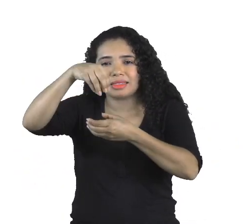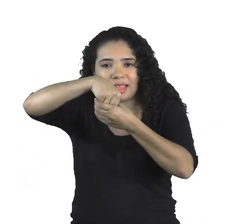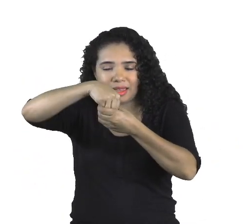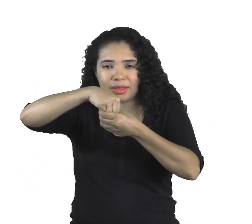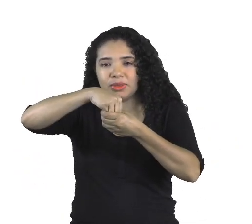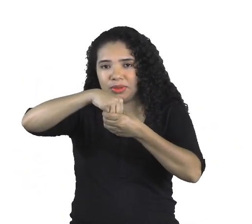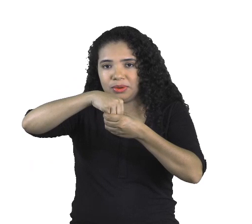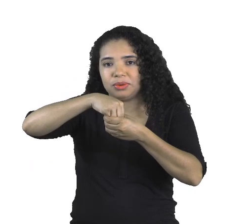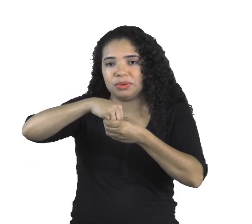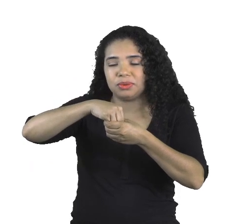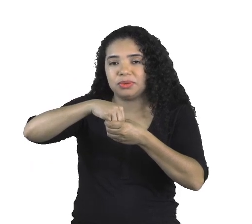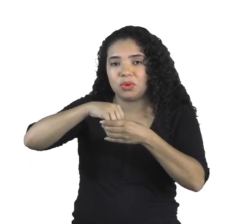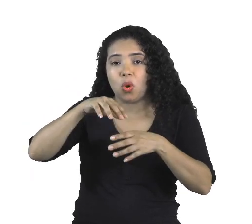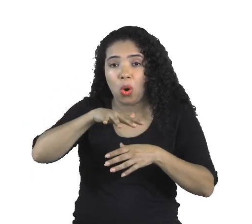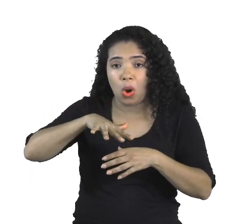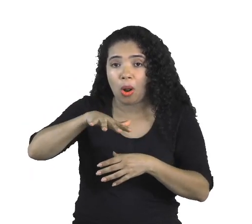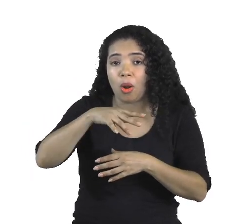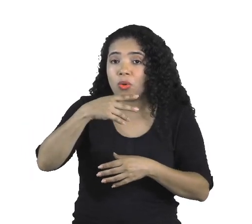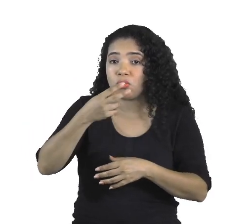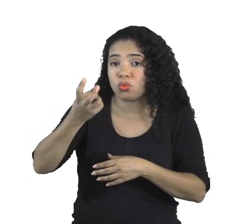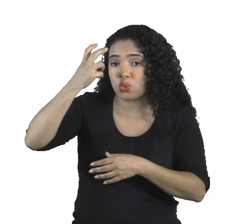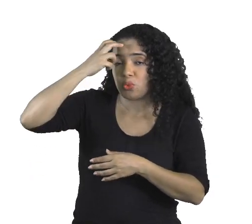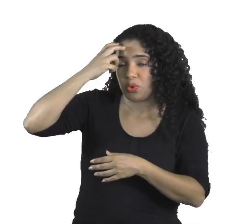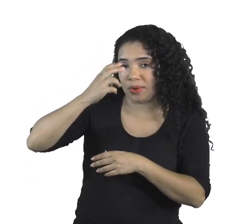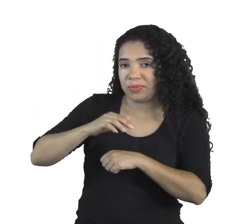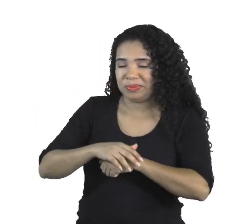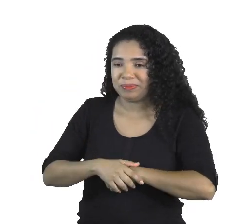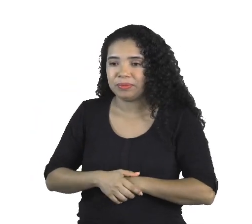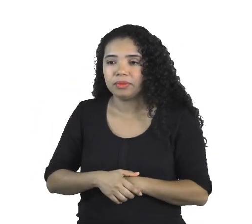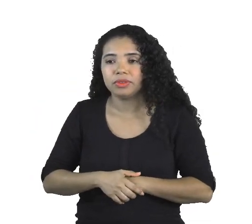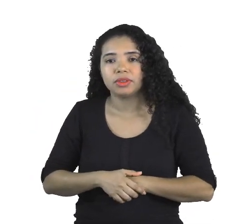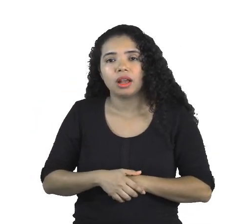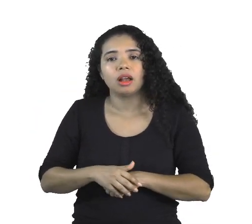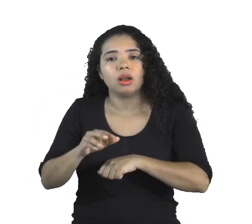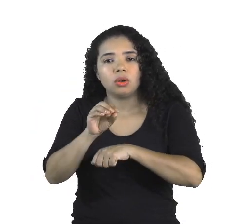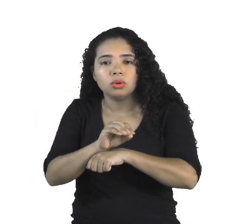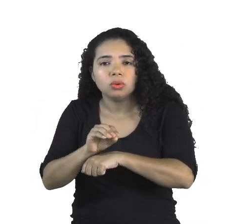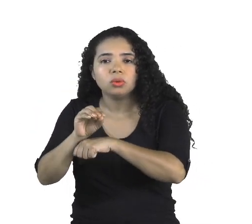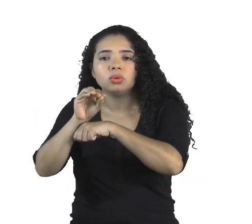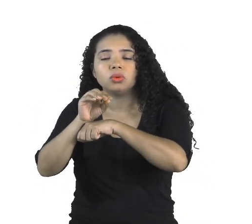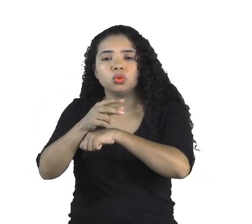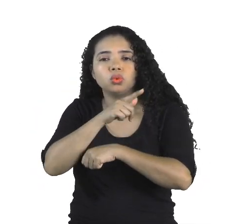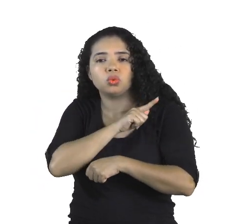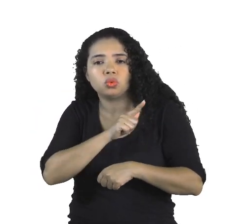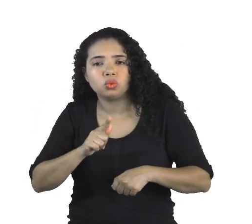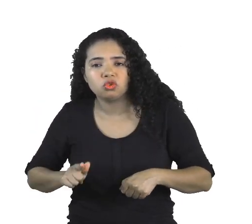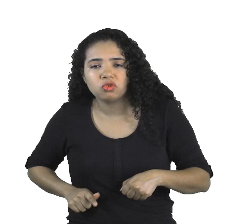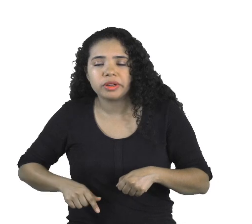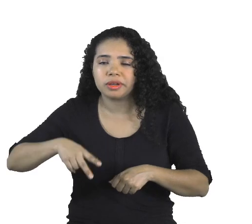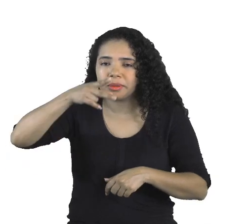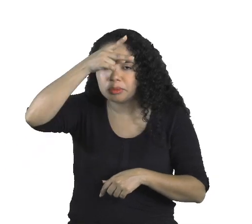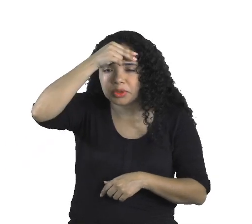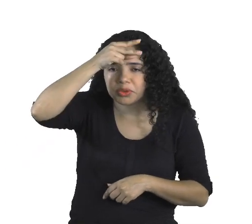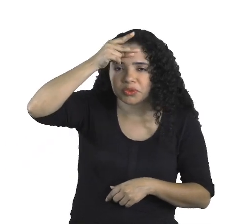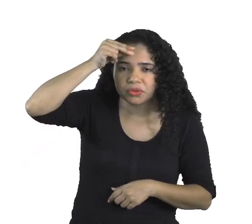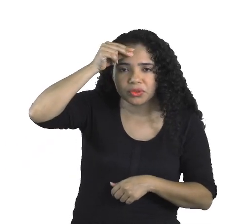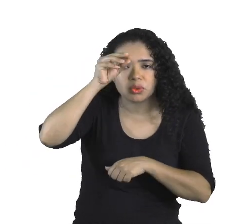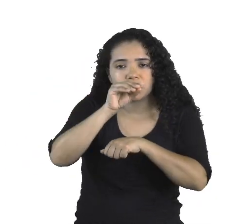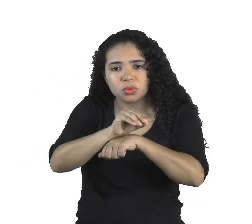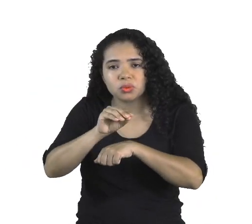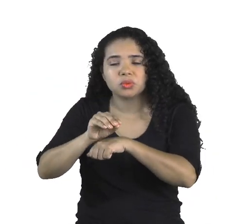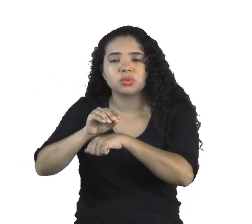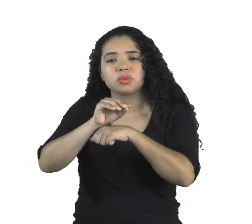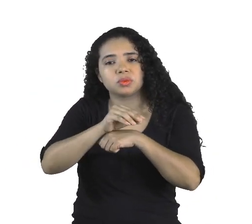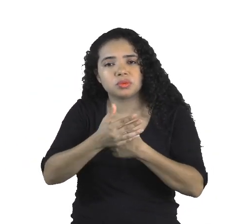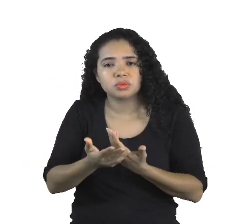ali é público, certo? É preservado pelo governo, pela prefeitura, é um espaço municipal, é